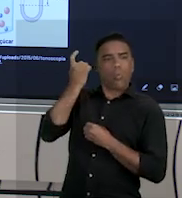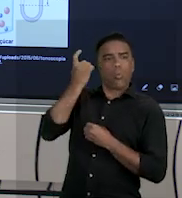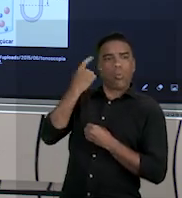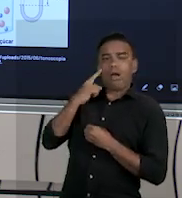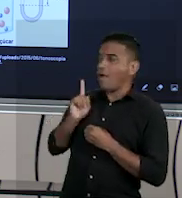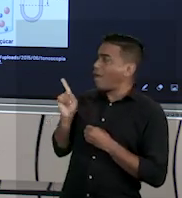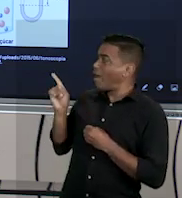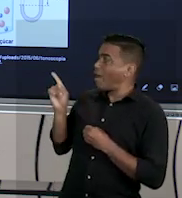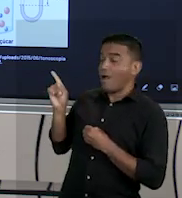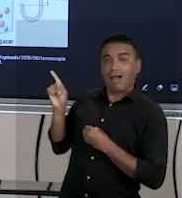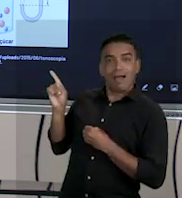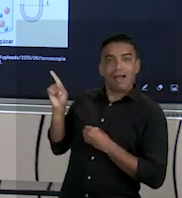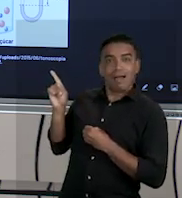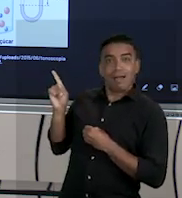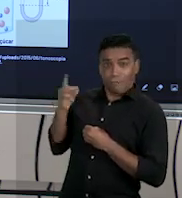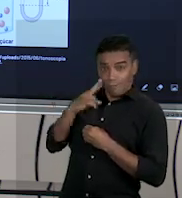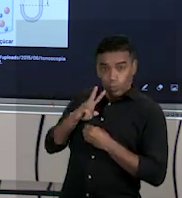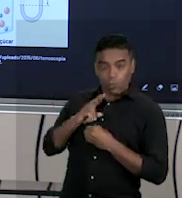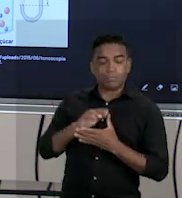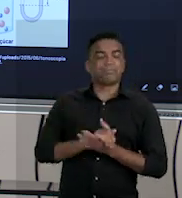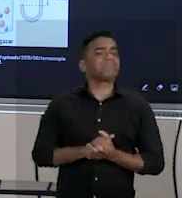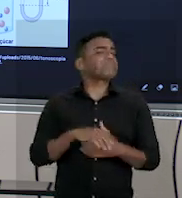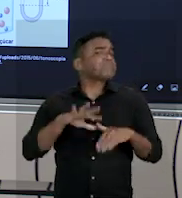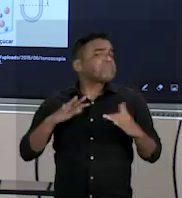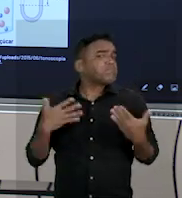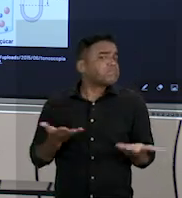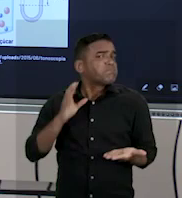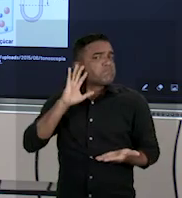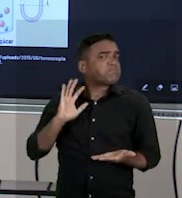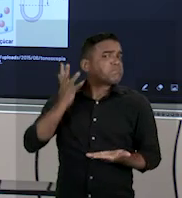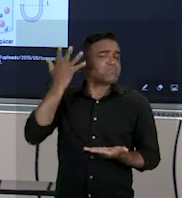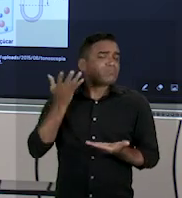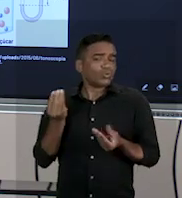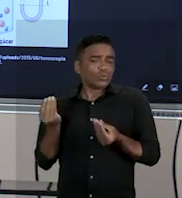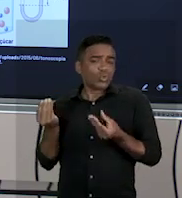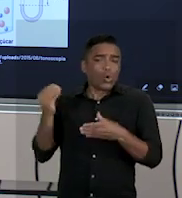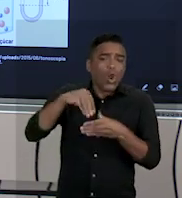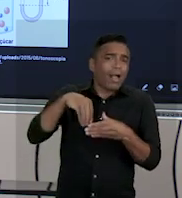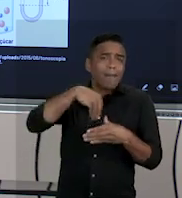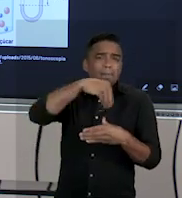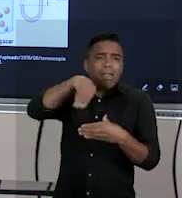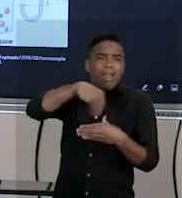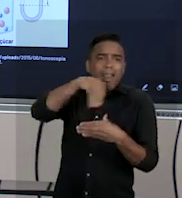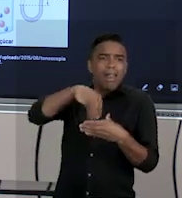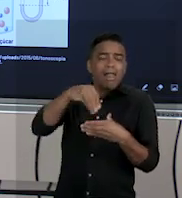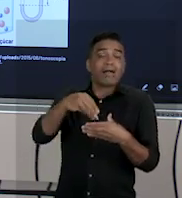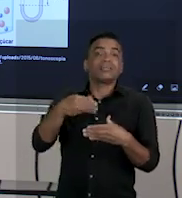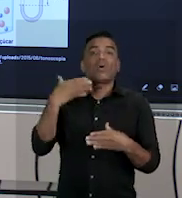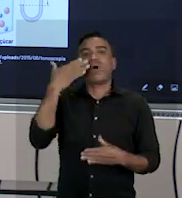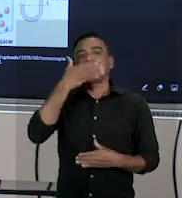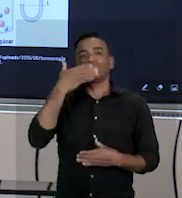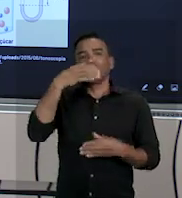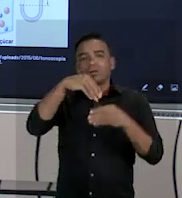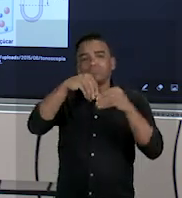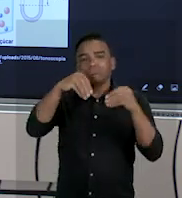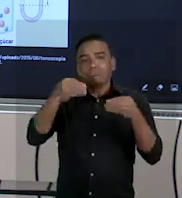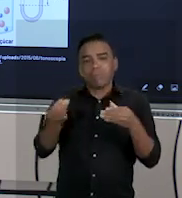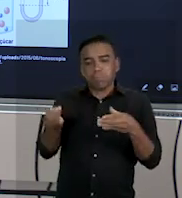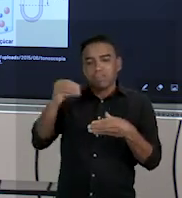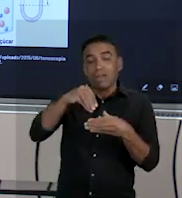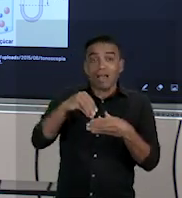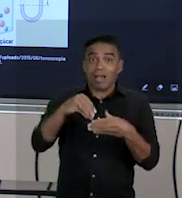dessa coluna. Bom, o que acontece se eu colocar um soluto aqui dentro? O açúcar, nós sabemos que a água